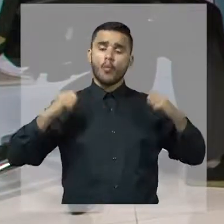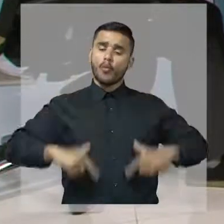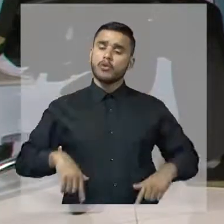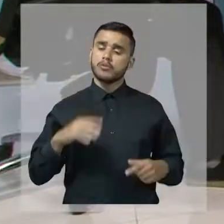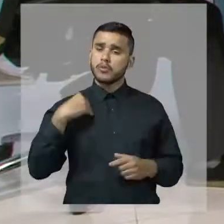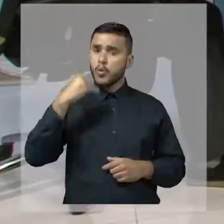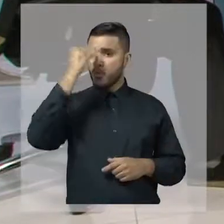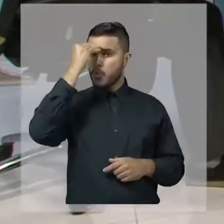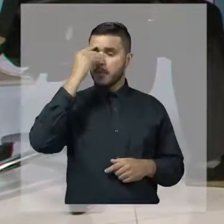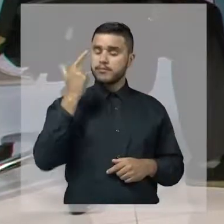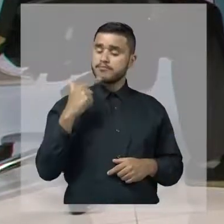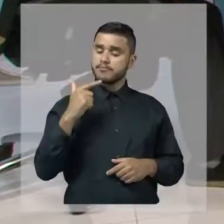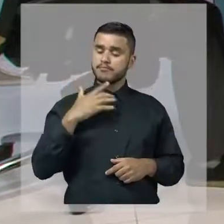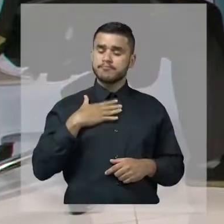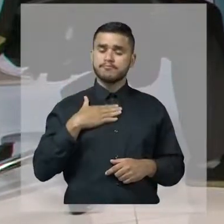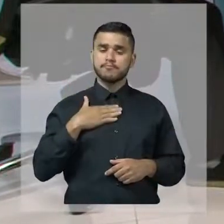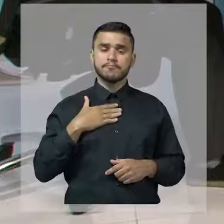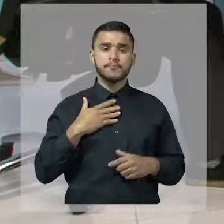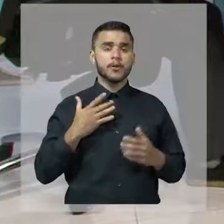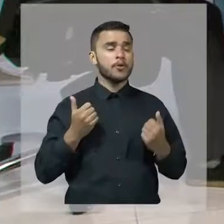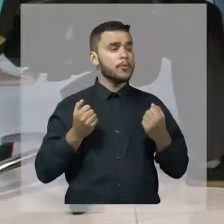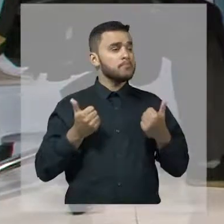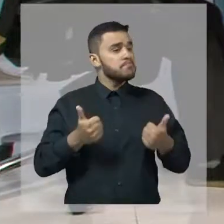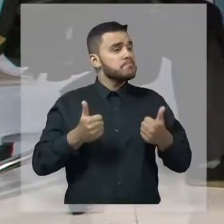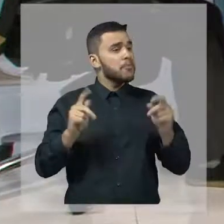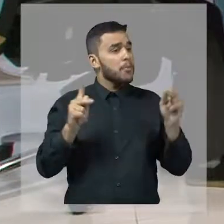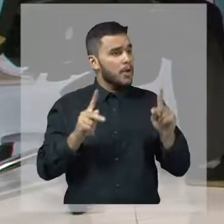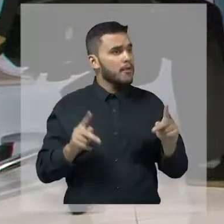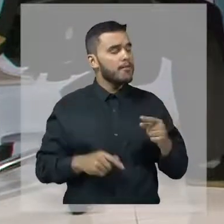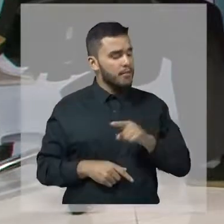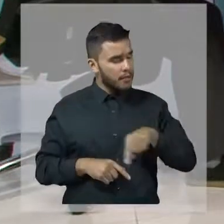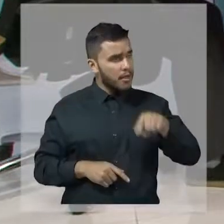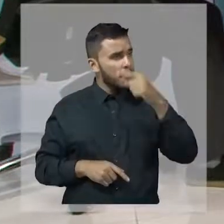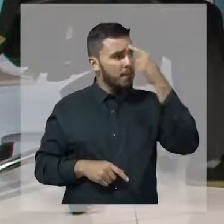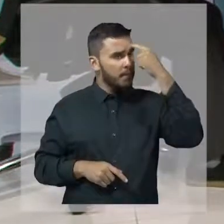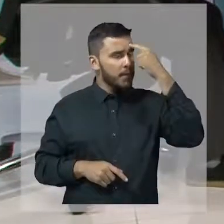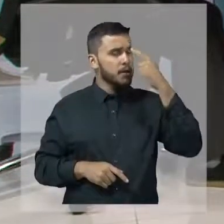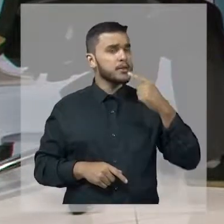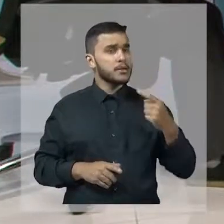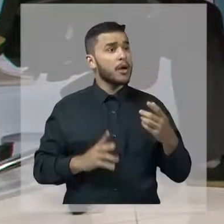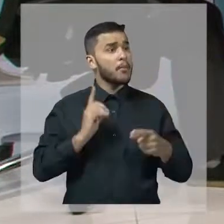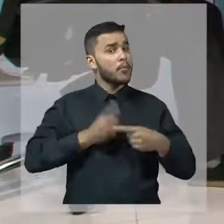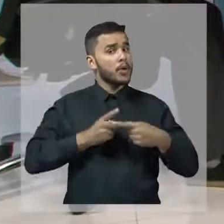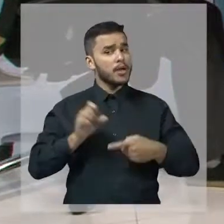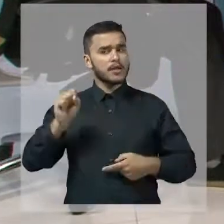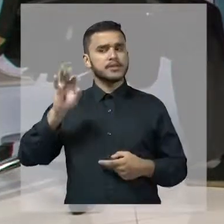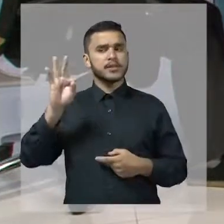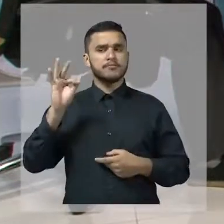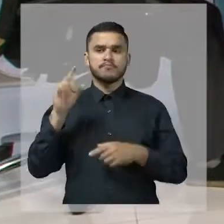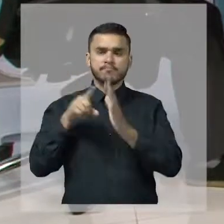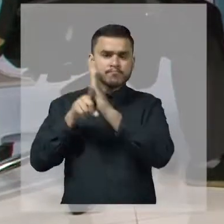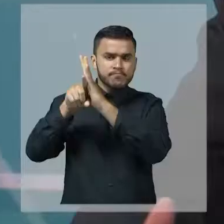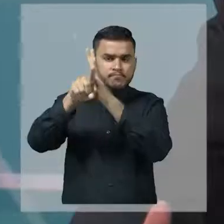estão a investigar todos esses desatinos a que se reportou o professor Djalma,